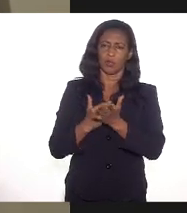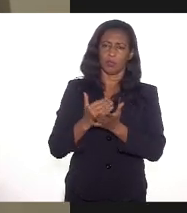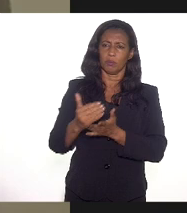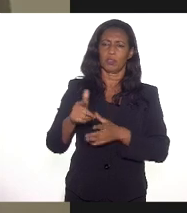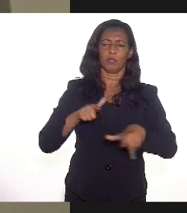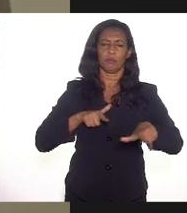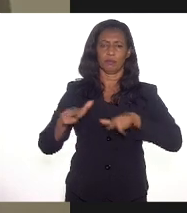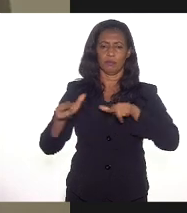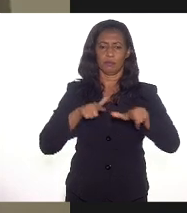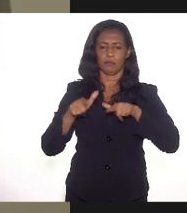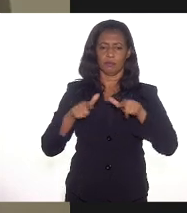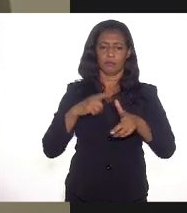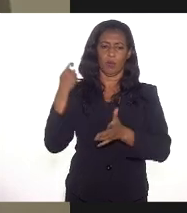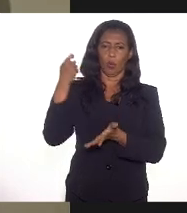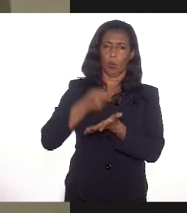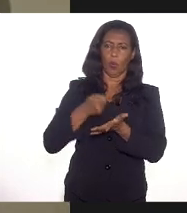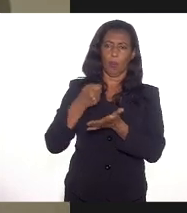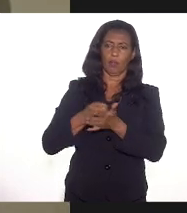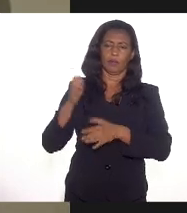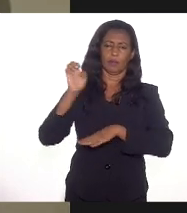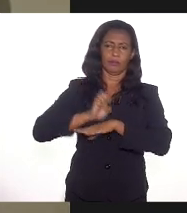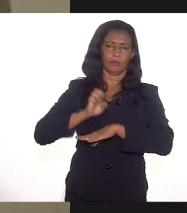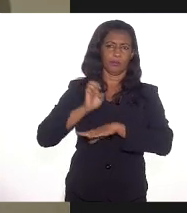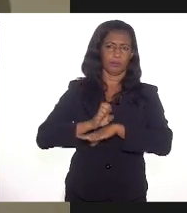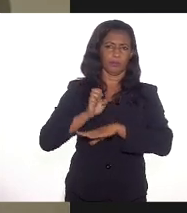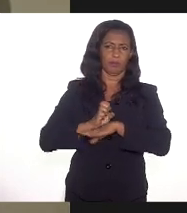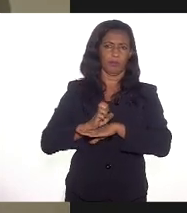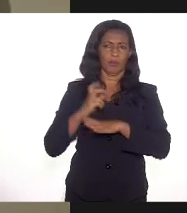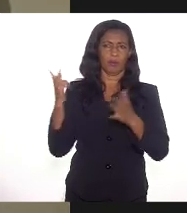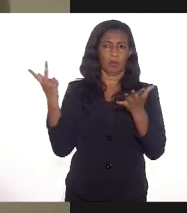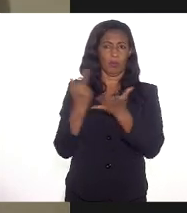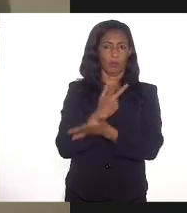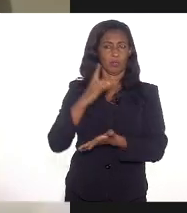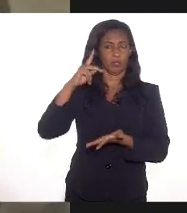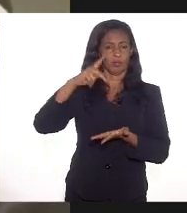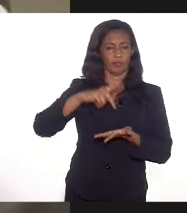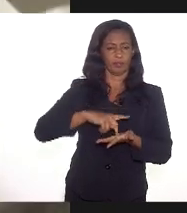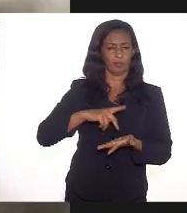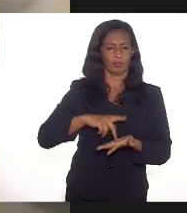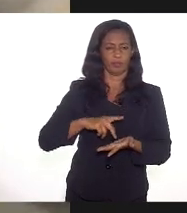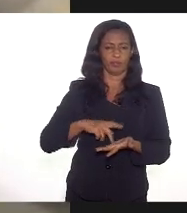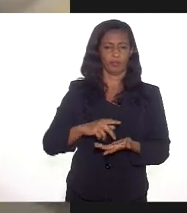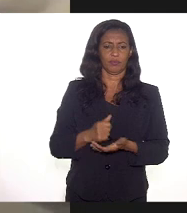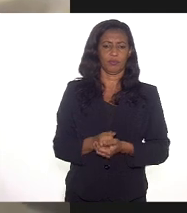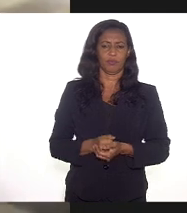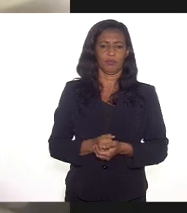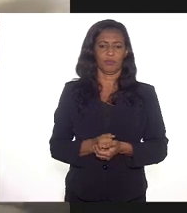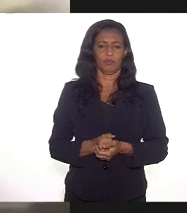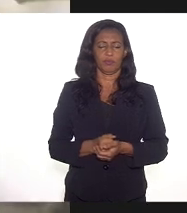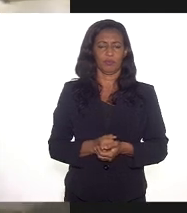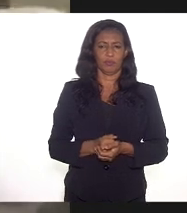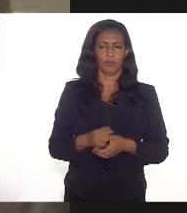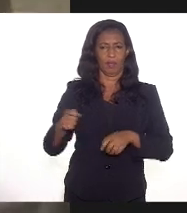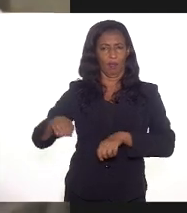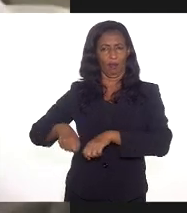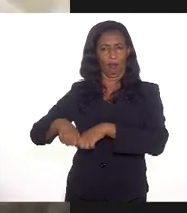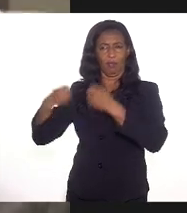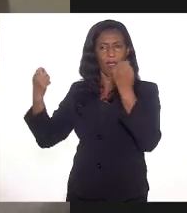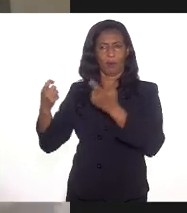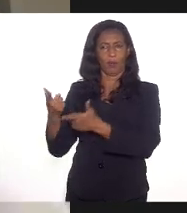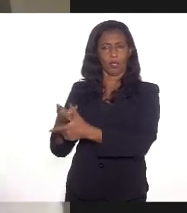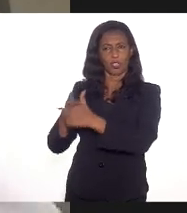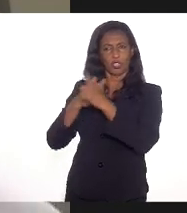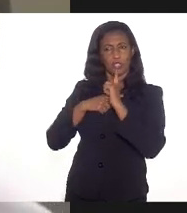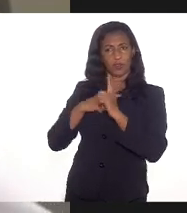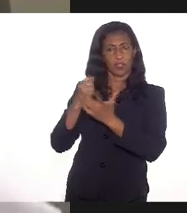nós pretendemos cobrar do Estado, para que possa ocorrer de verdade a quebra dessa dívida social de